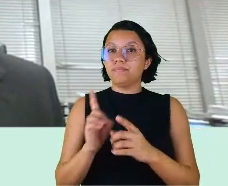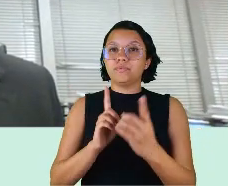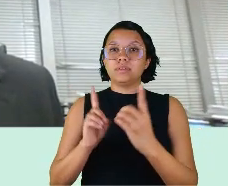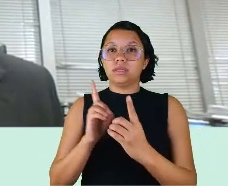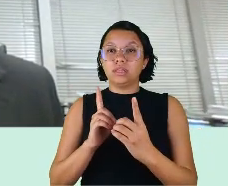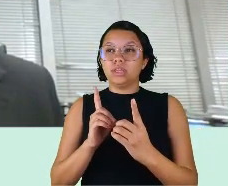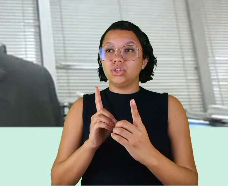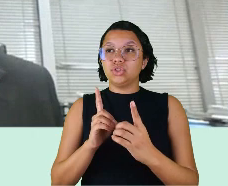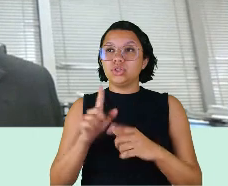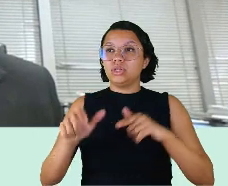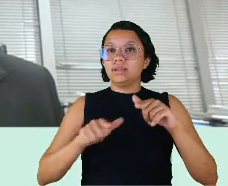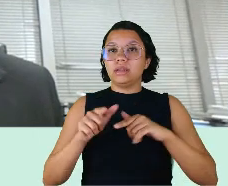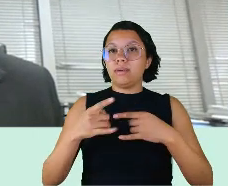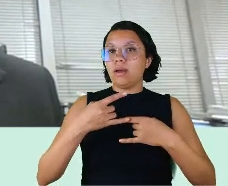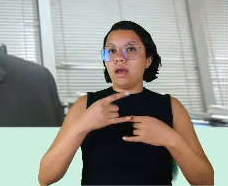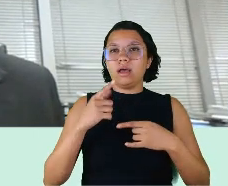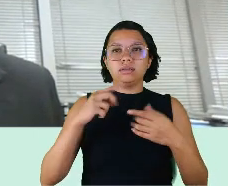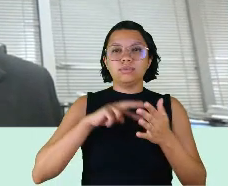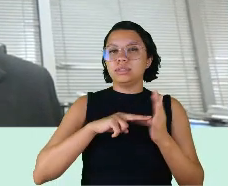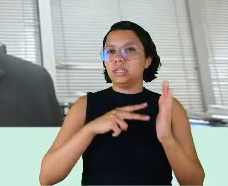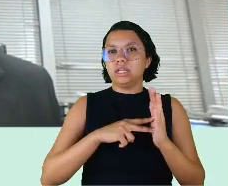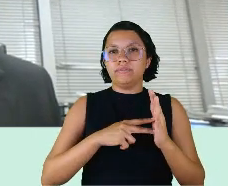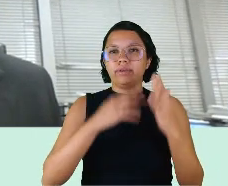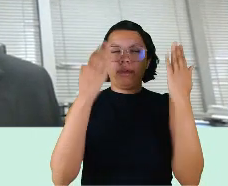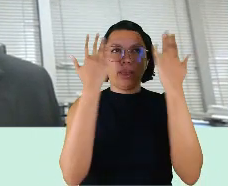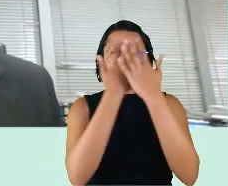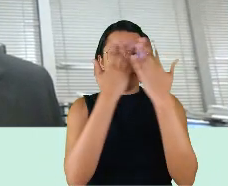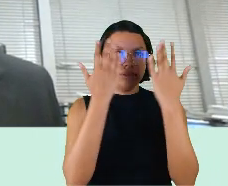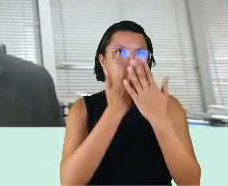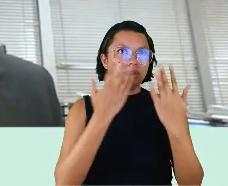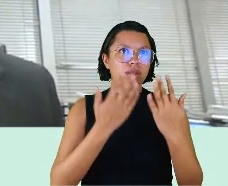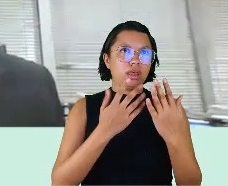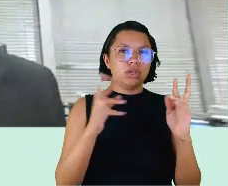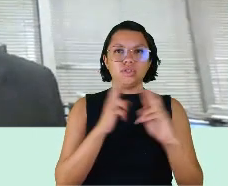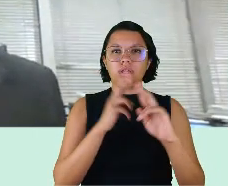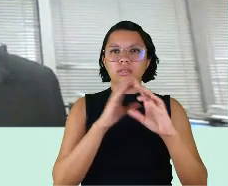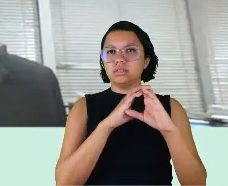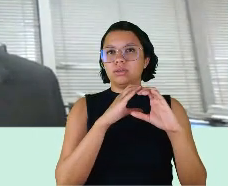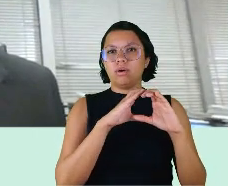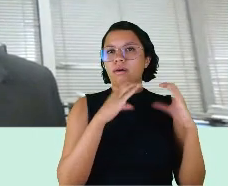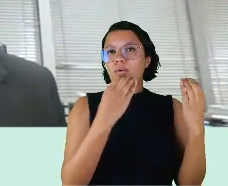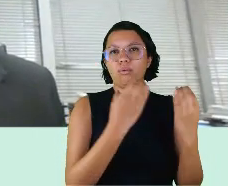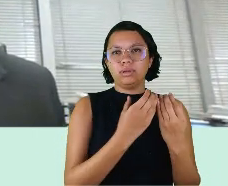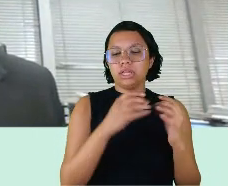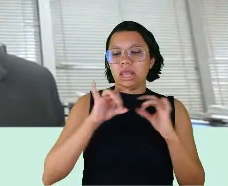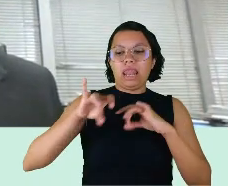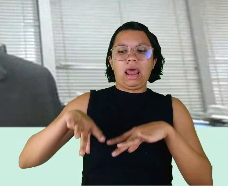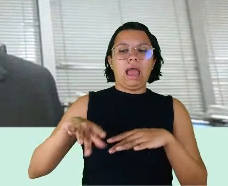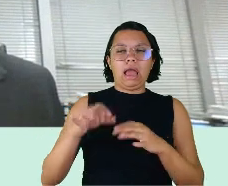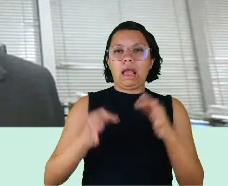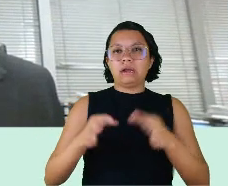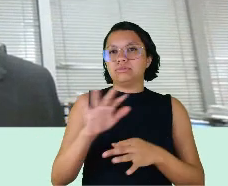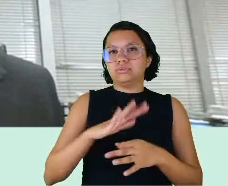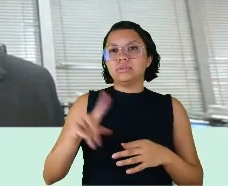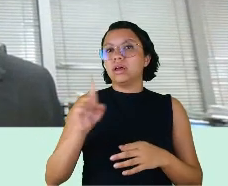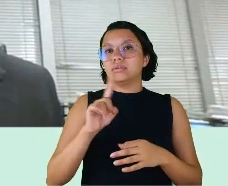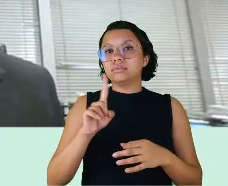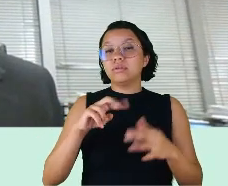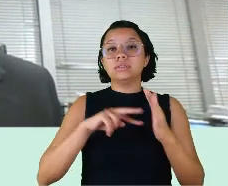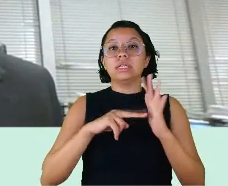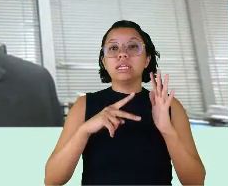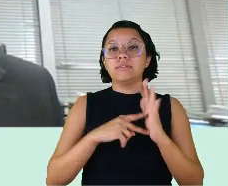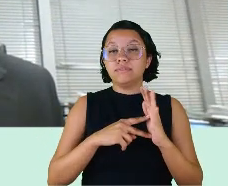teletrabalho não significa invisibilidade dele perante a comunidade, não significa abandono da jurisdição, significa uma